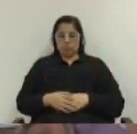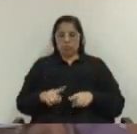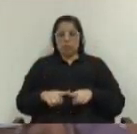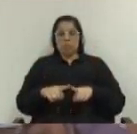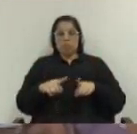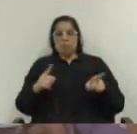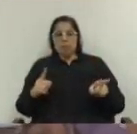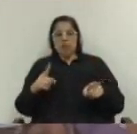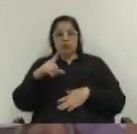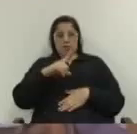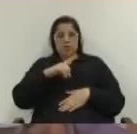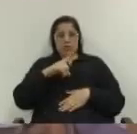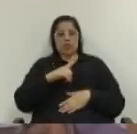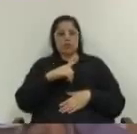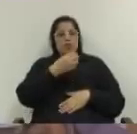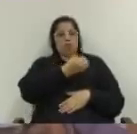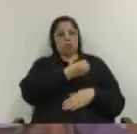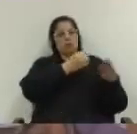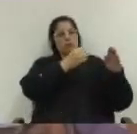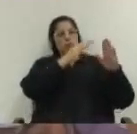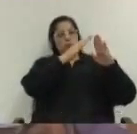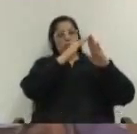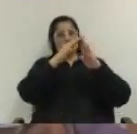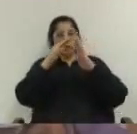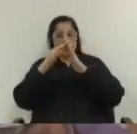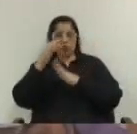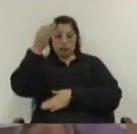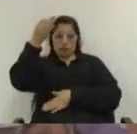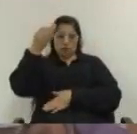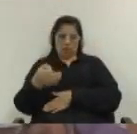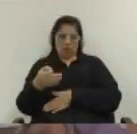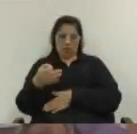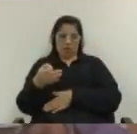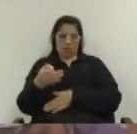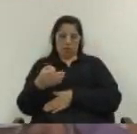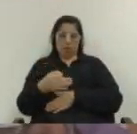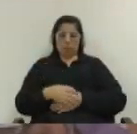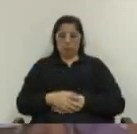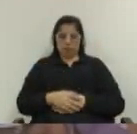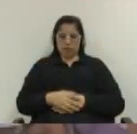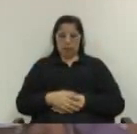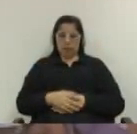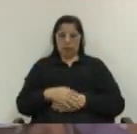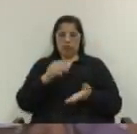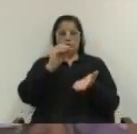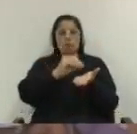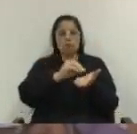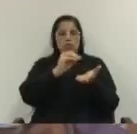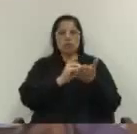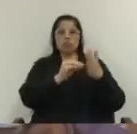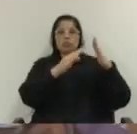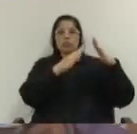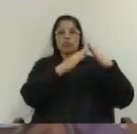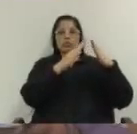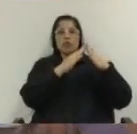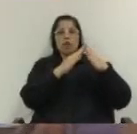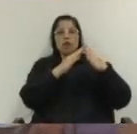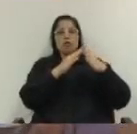17.600 imóveis e só foram pulverizados 4.500 imóveis, que receberam por isso